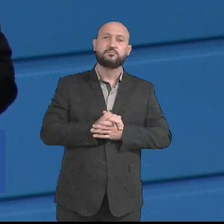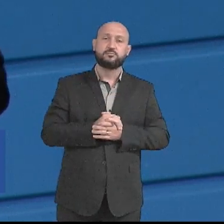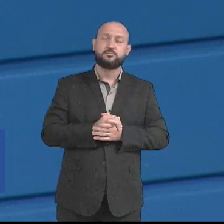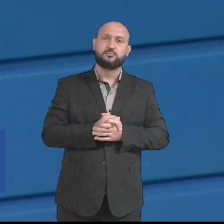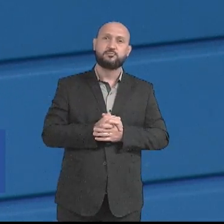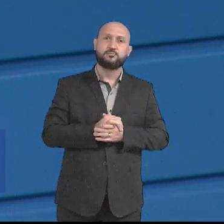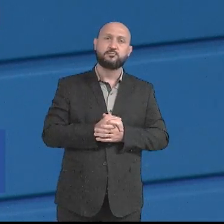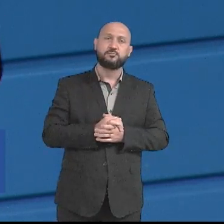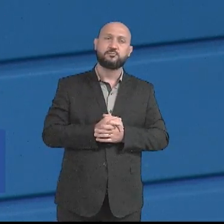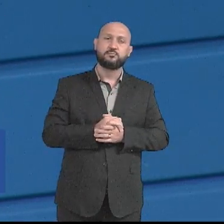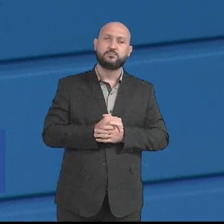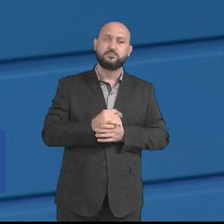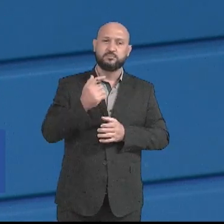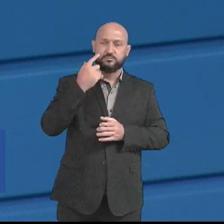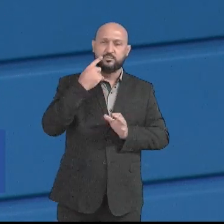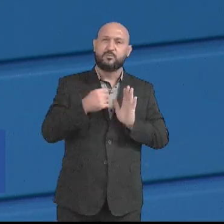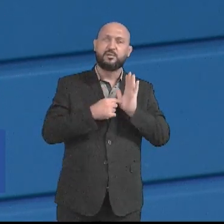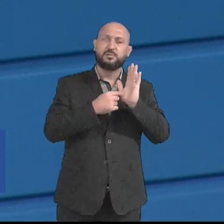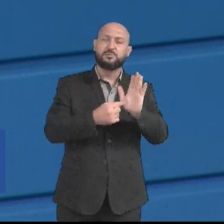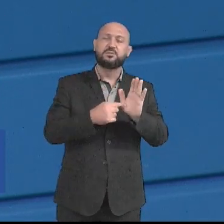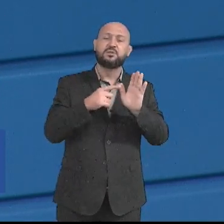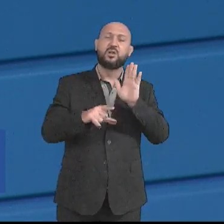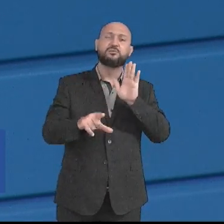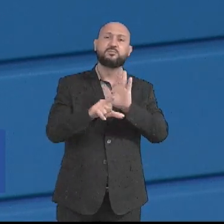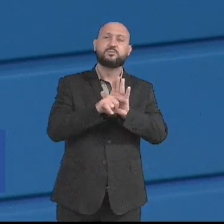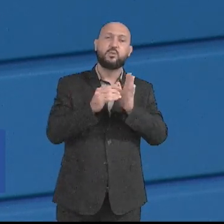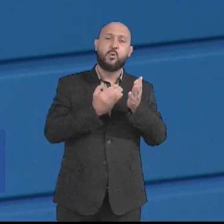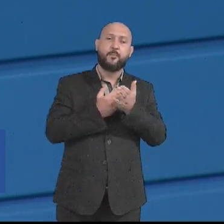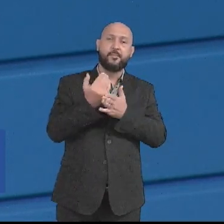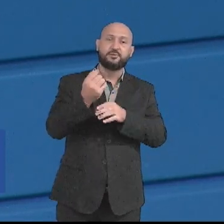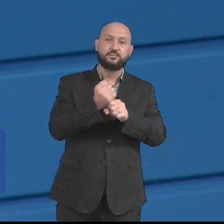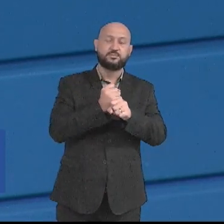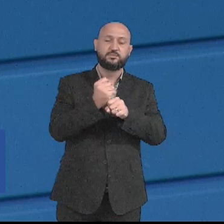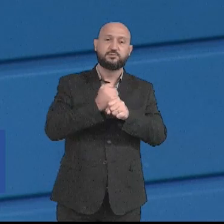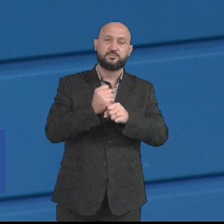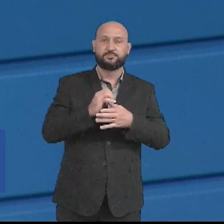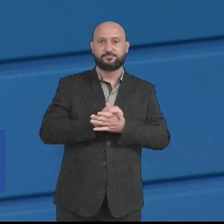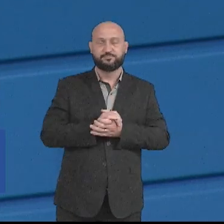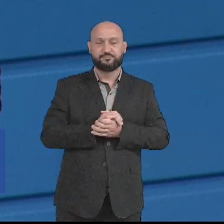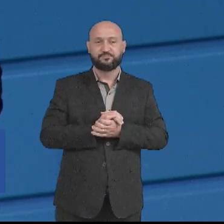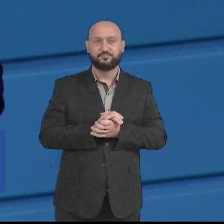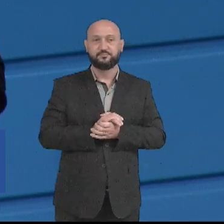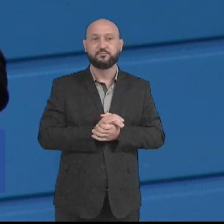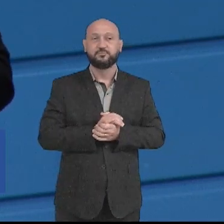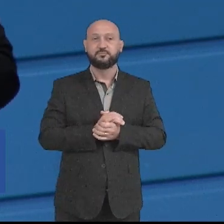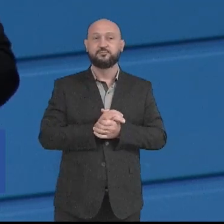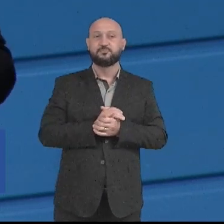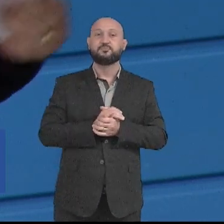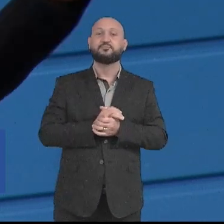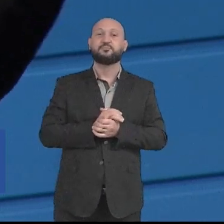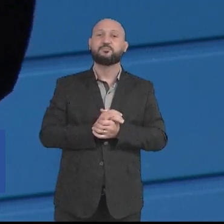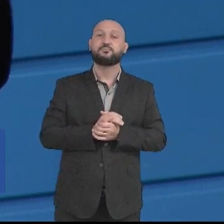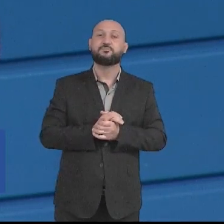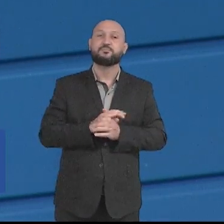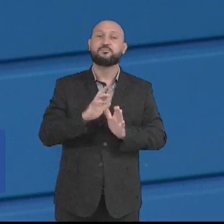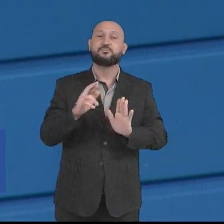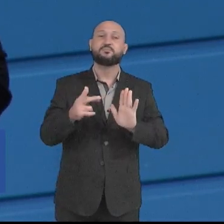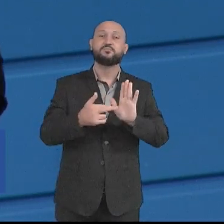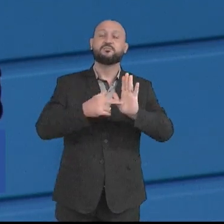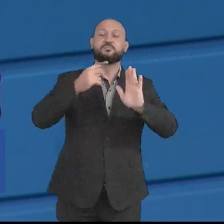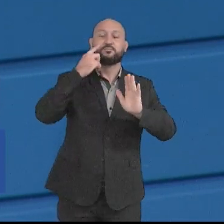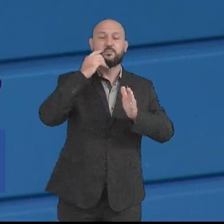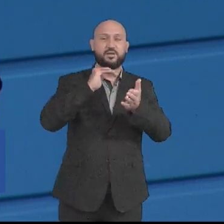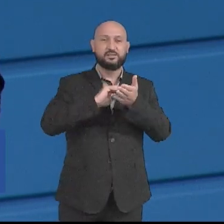requerimento que nós apresentamos nesta Casa de Leis do começo desse ano. E esse requerimento foi respondido